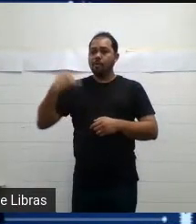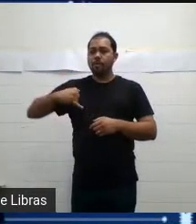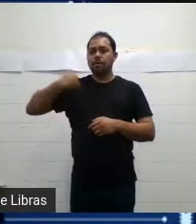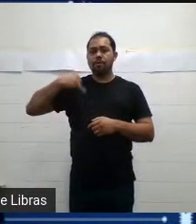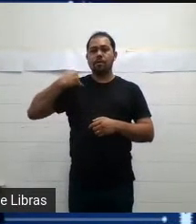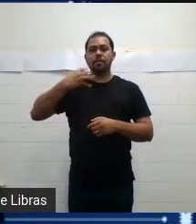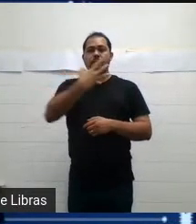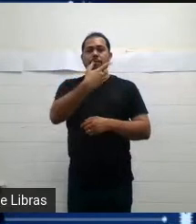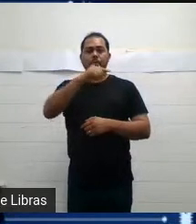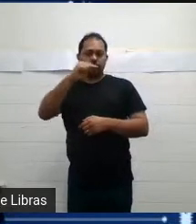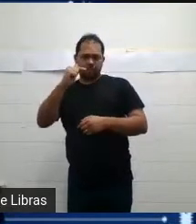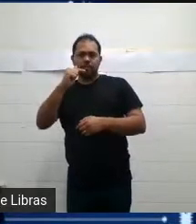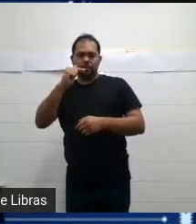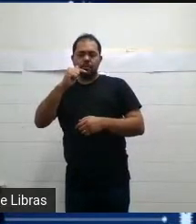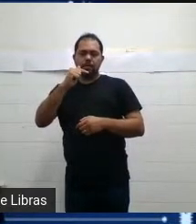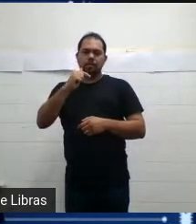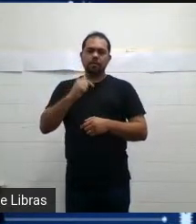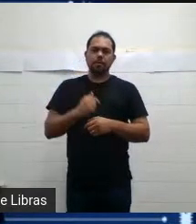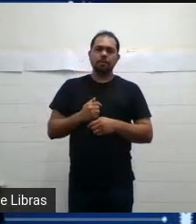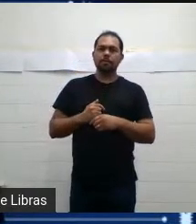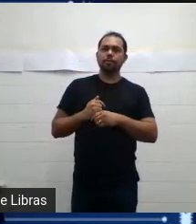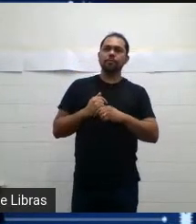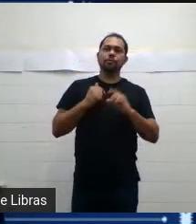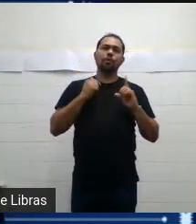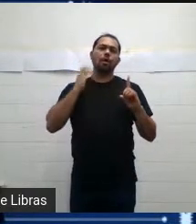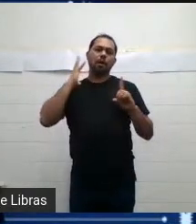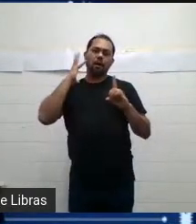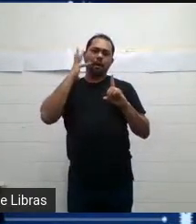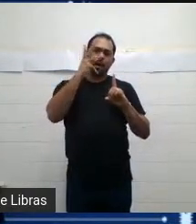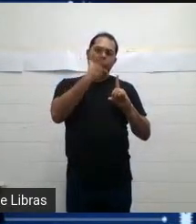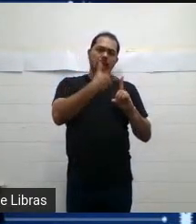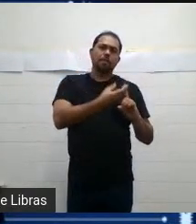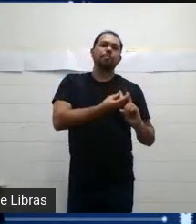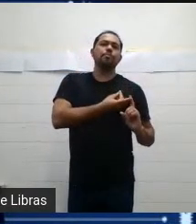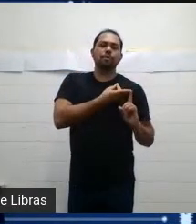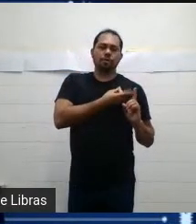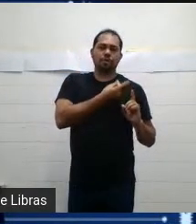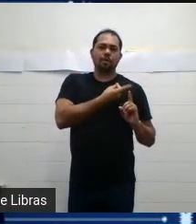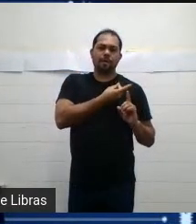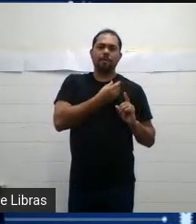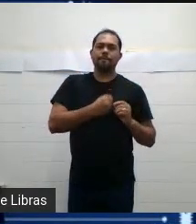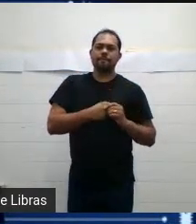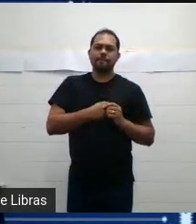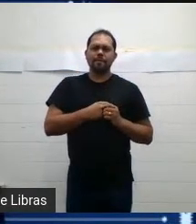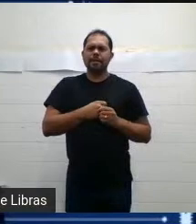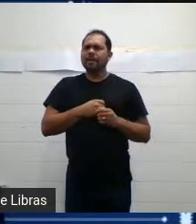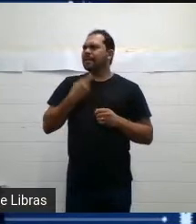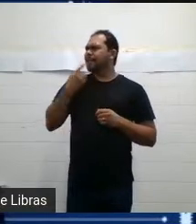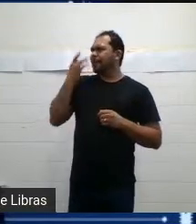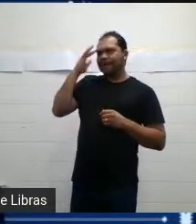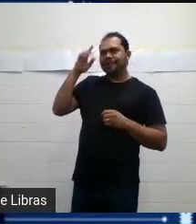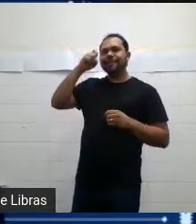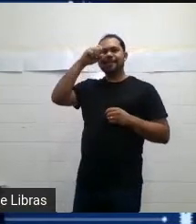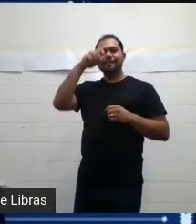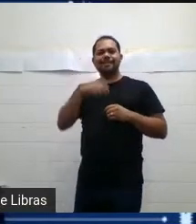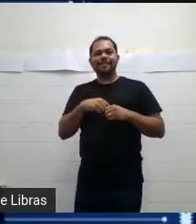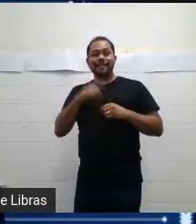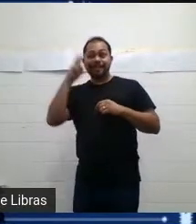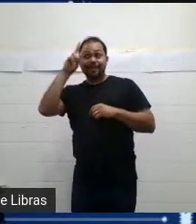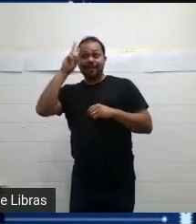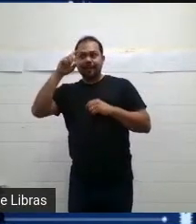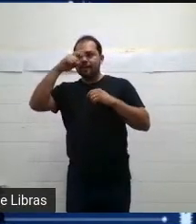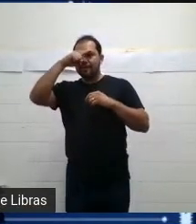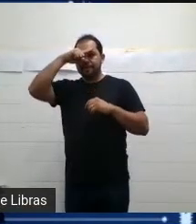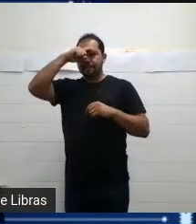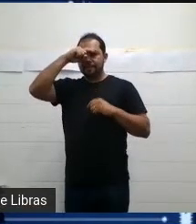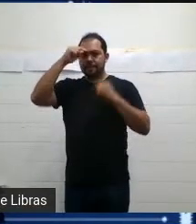biografia, sim, é de uma intensidade impressionante. É, quem não se recorda, né, das suas sobrancelhas unidas, né, das